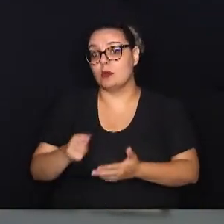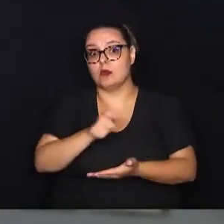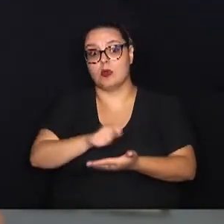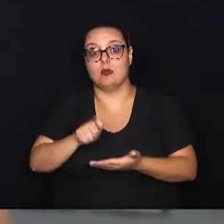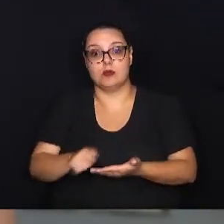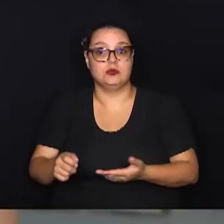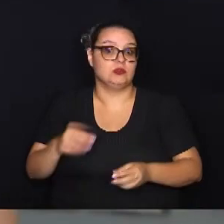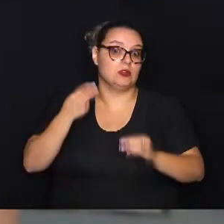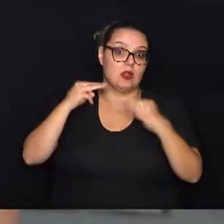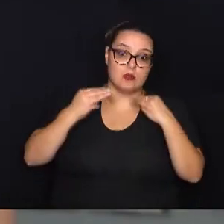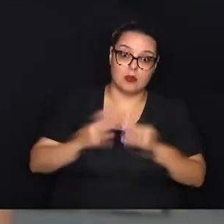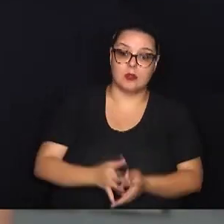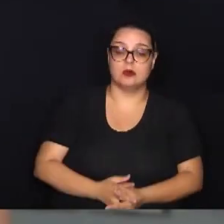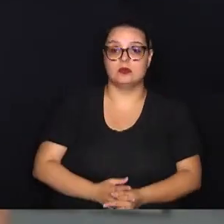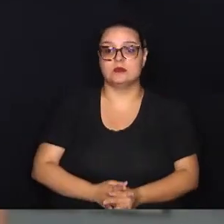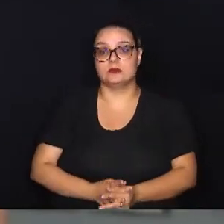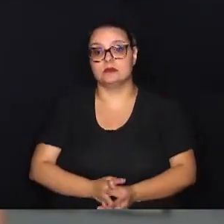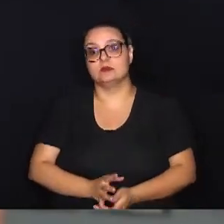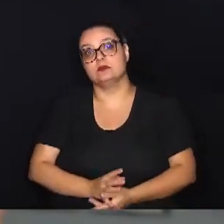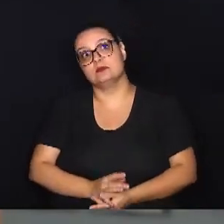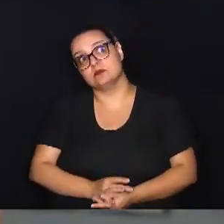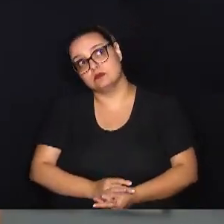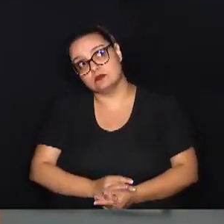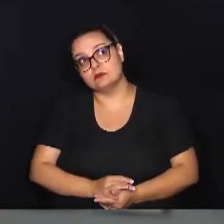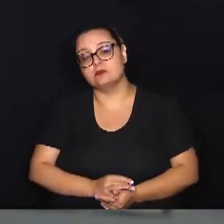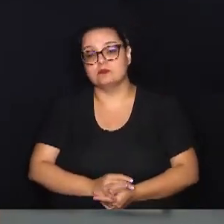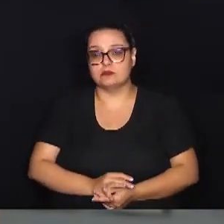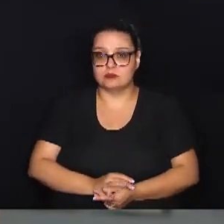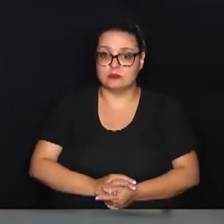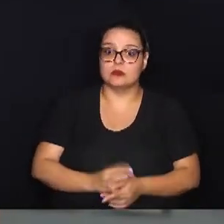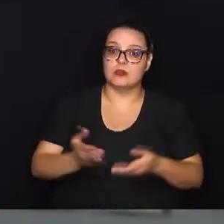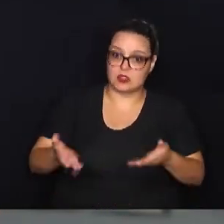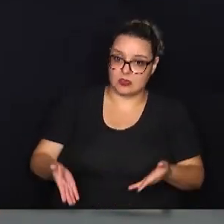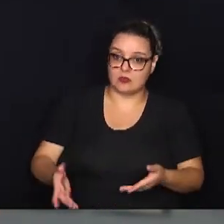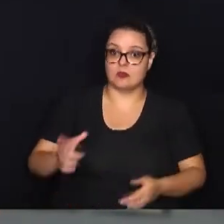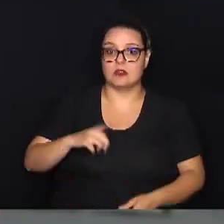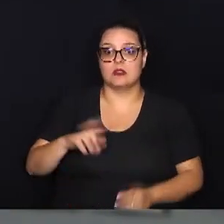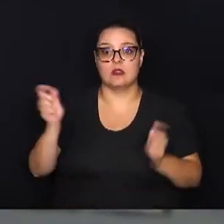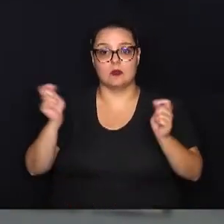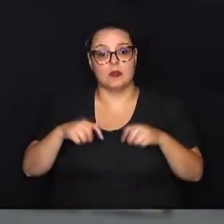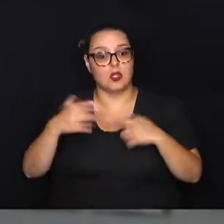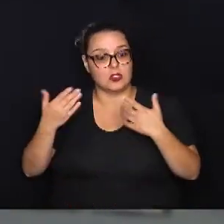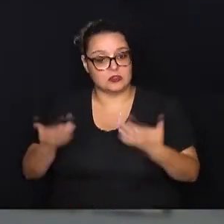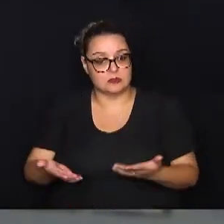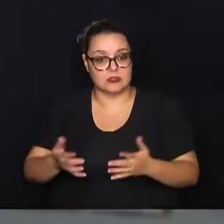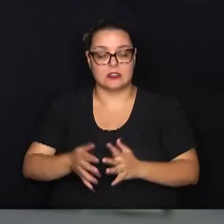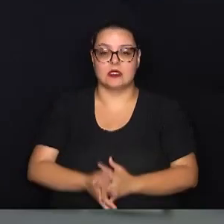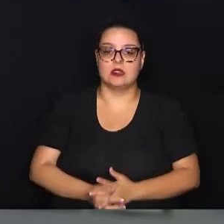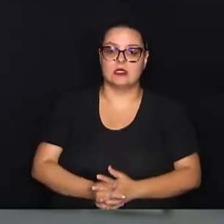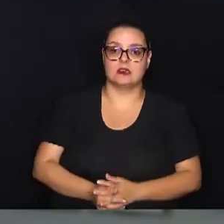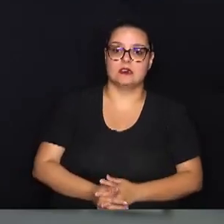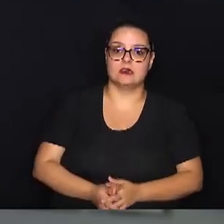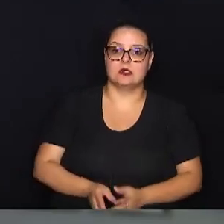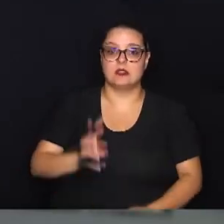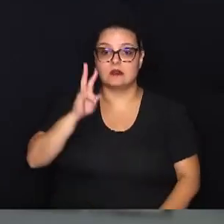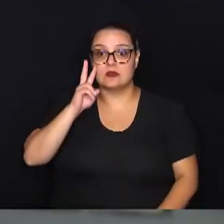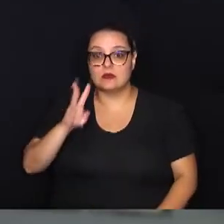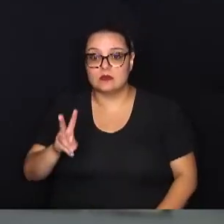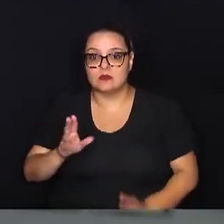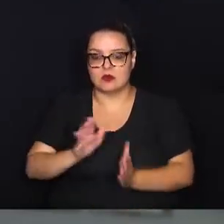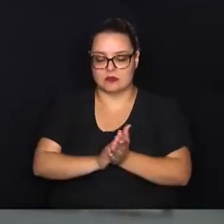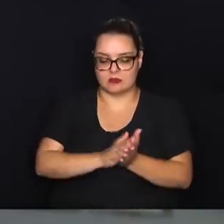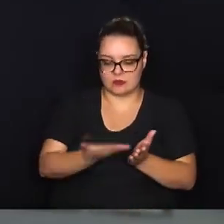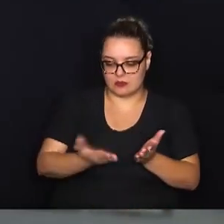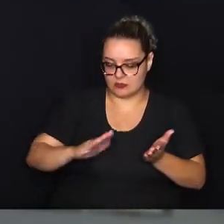obra. Então, aqui a pessoa vai ter a possibilidade de ver o encarte, ver